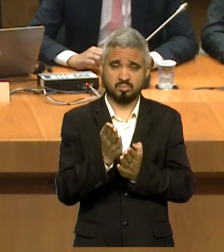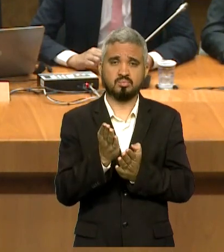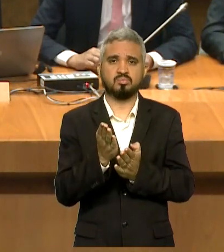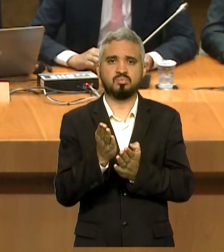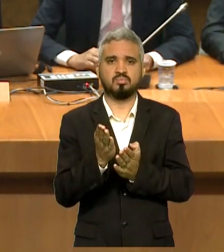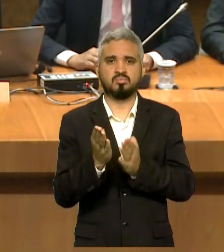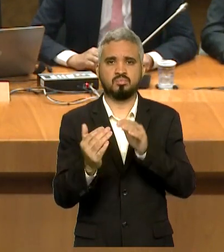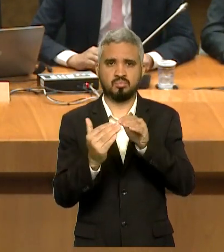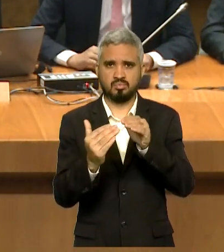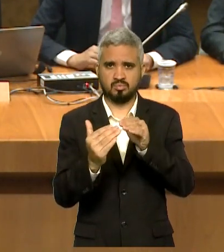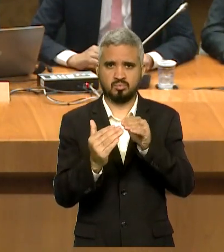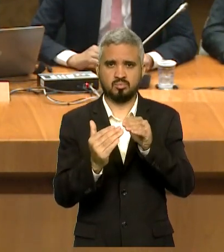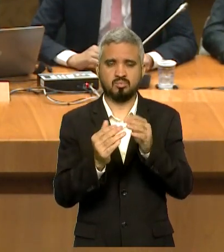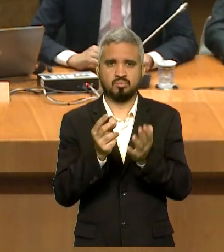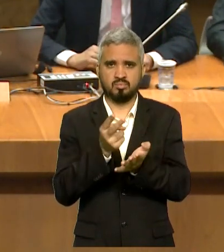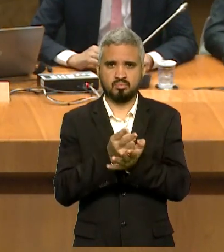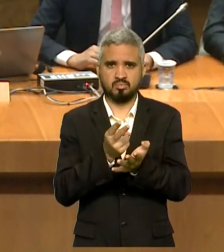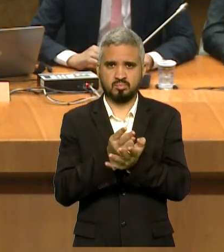estão.